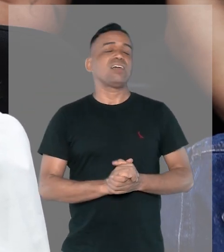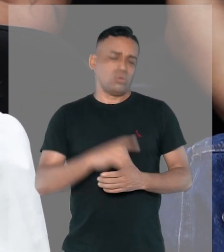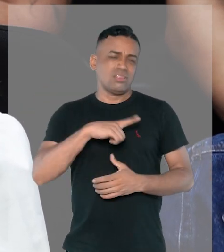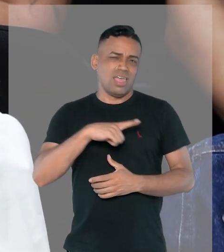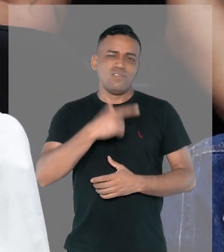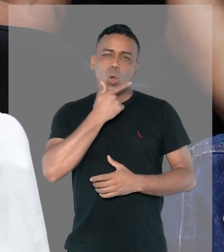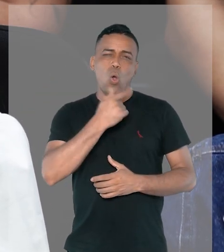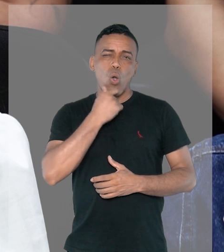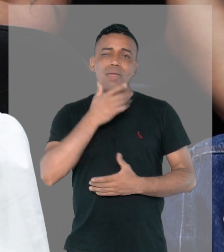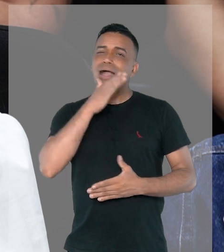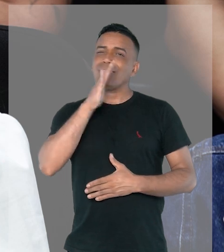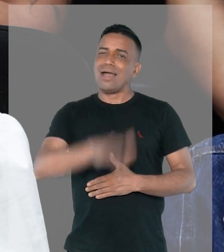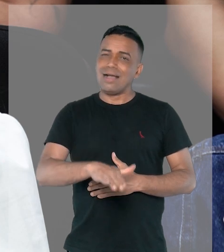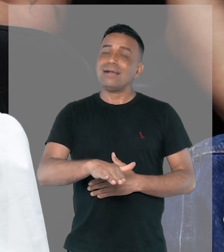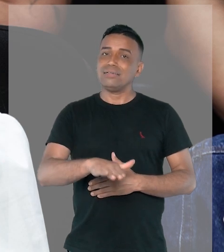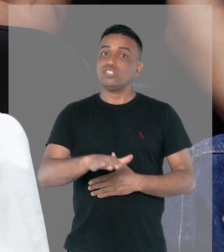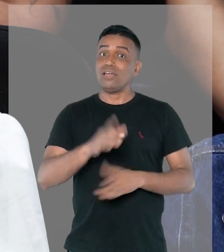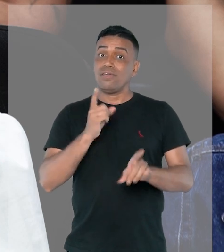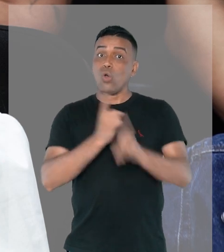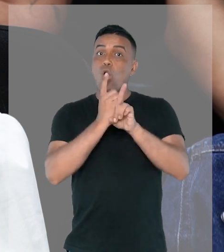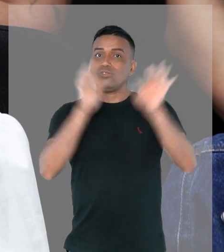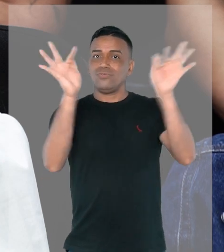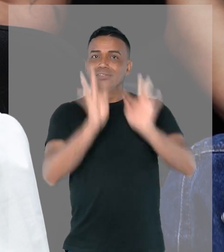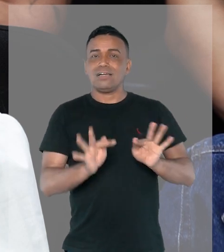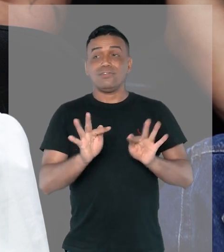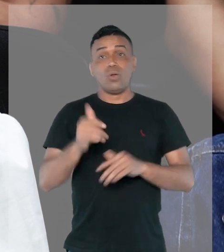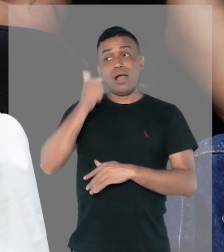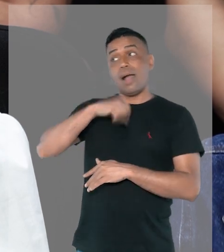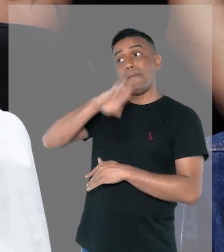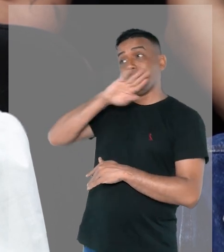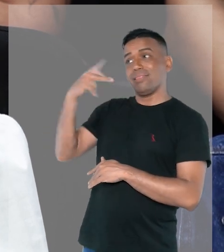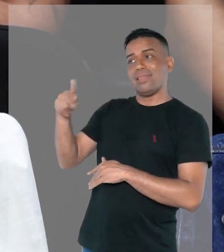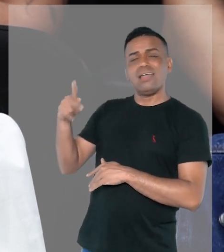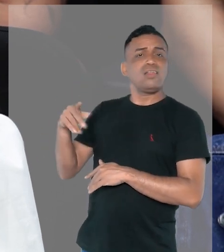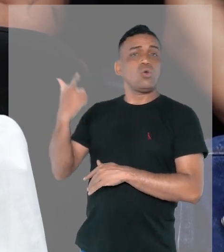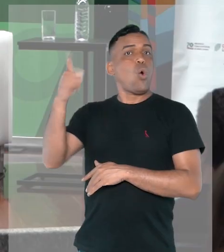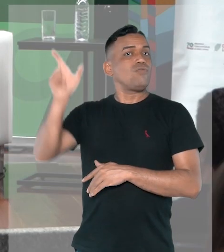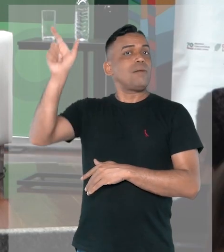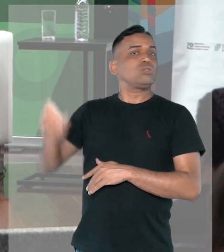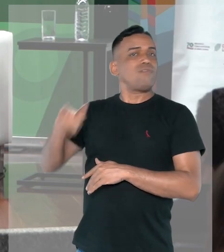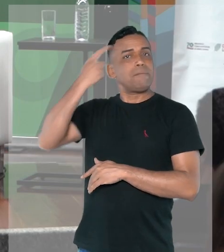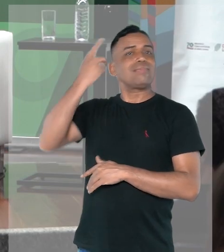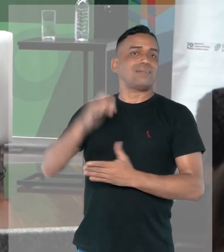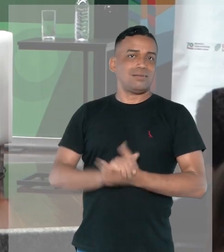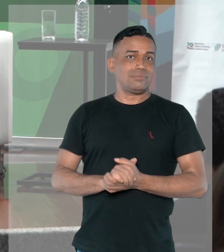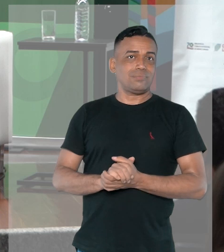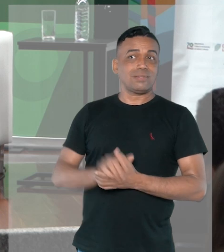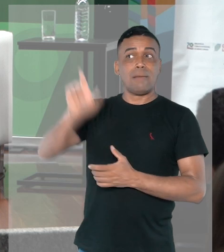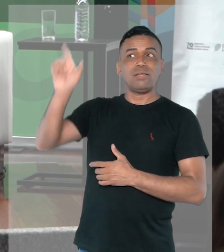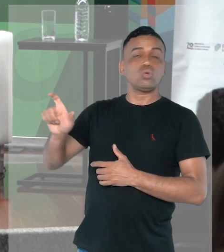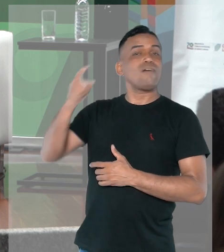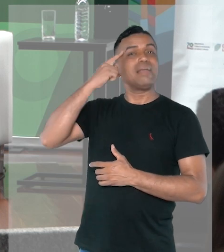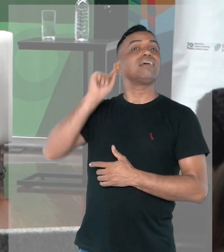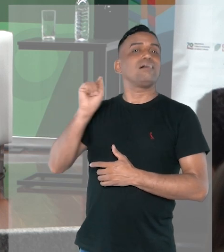que, durante a tarde, teve um encontro sobre felicidade e que disse assim, que a mãe dele disse assim, o que os outros vão pensar? Os outros. A gente está